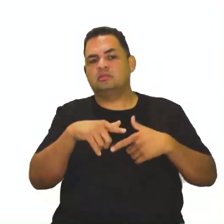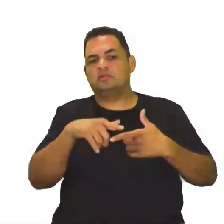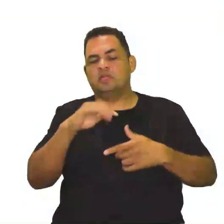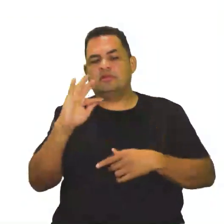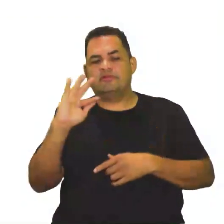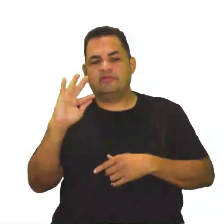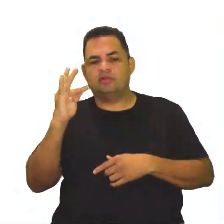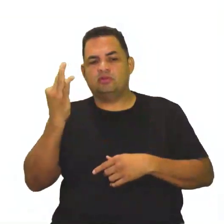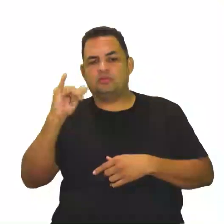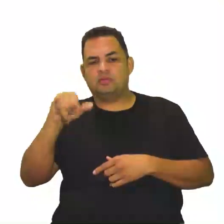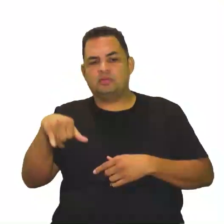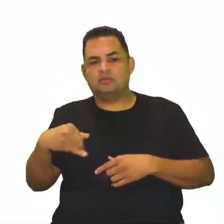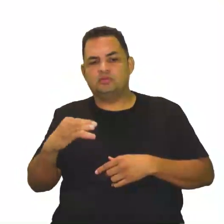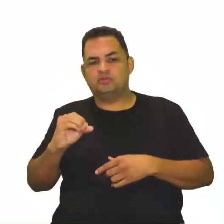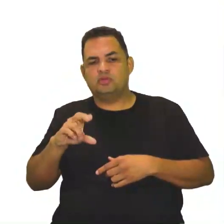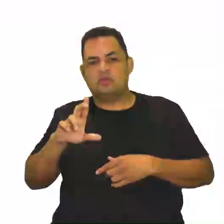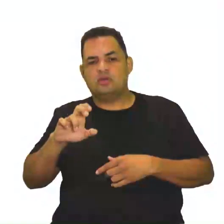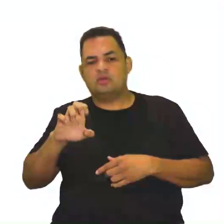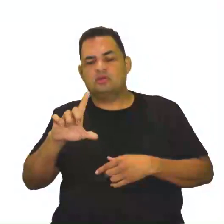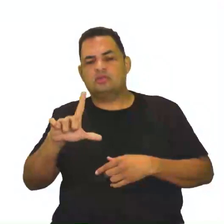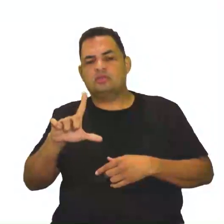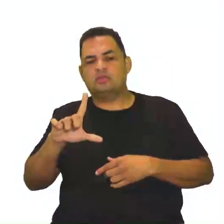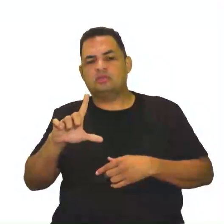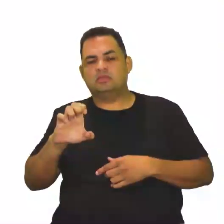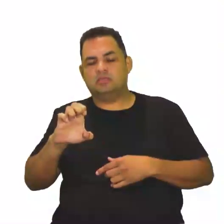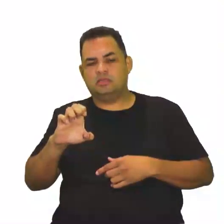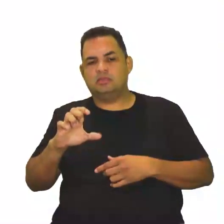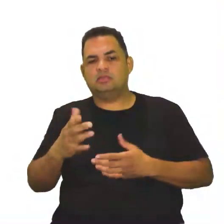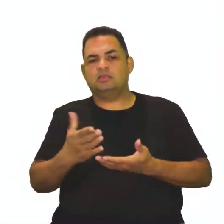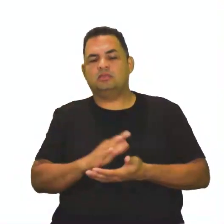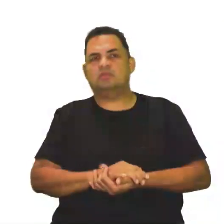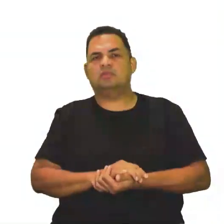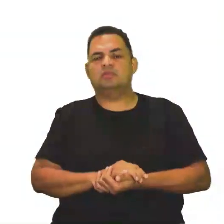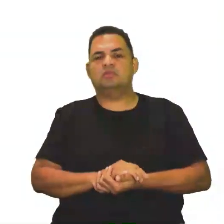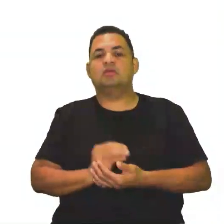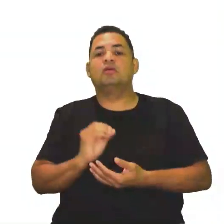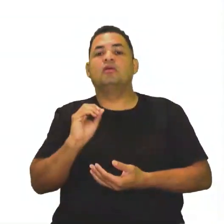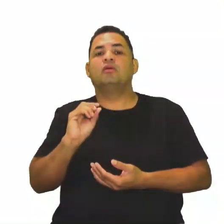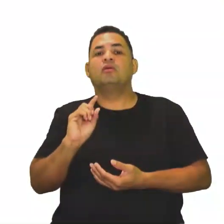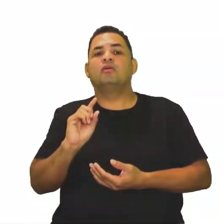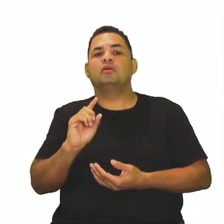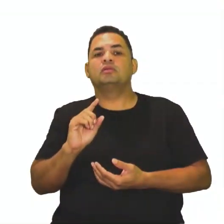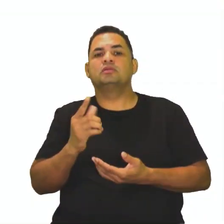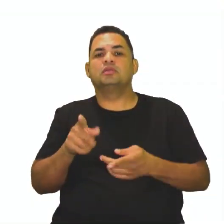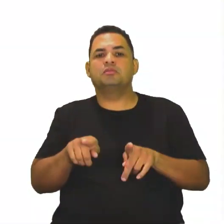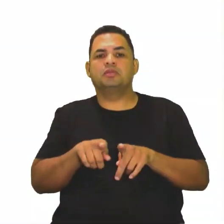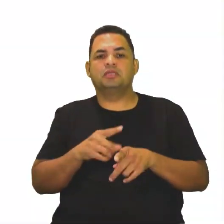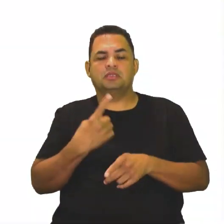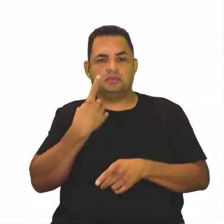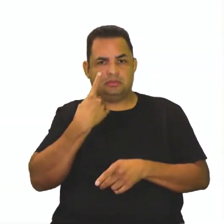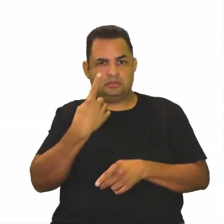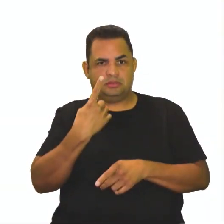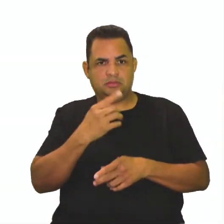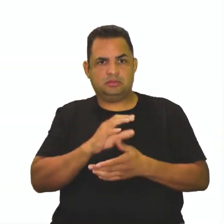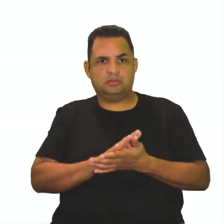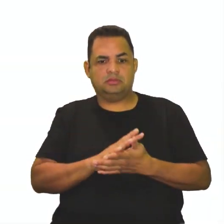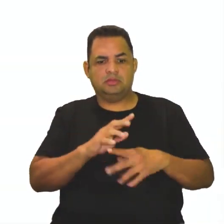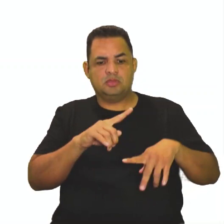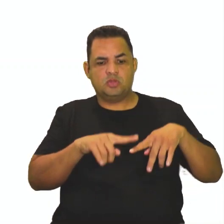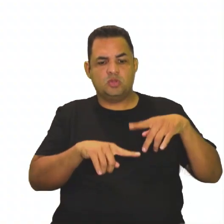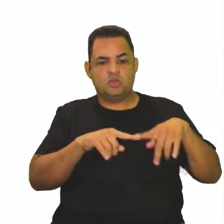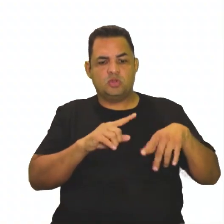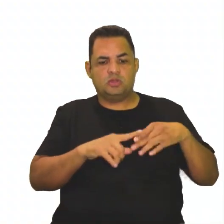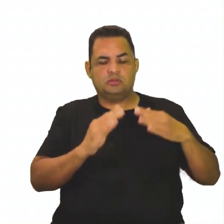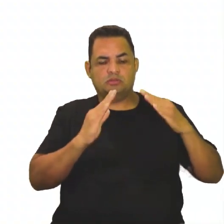com efeito Joule. Entendido, pessoal? Bom, o que nós vimos mais também sobre eletrodomésticos